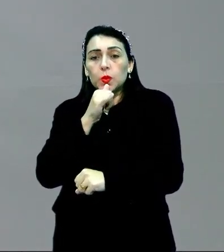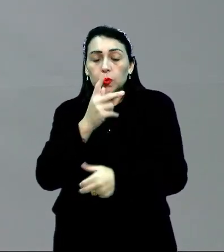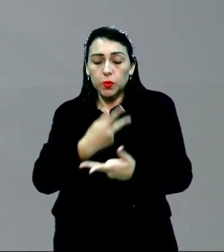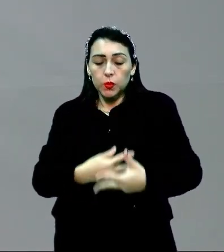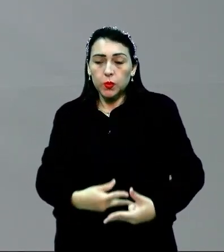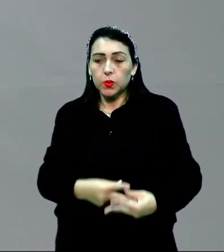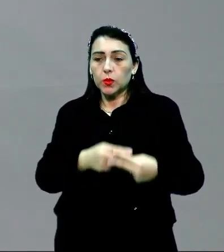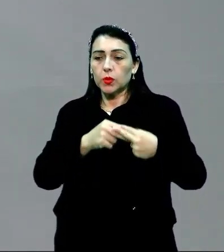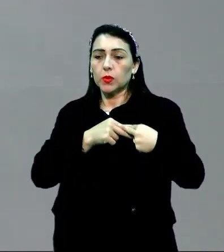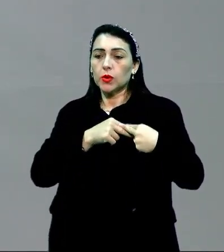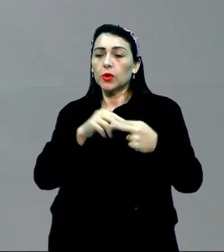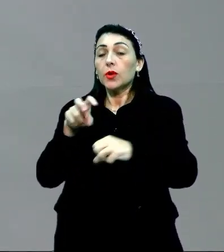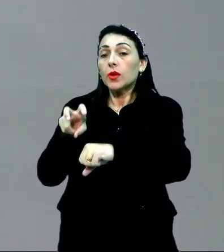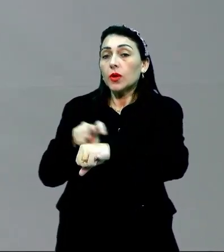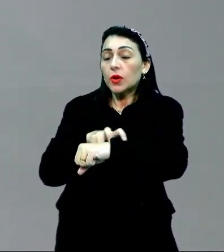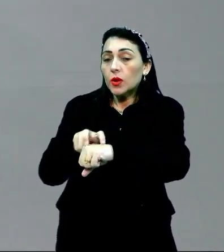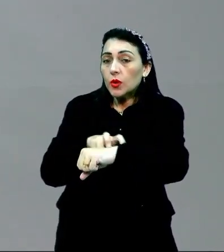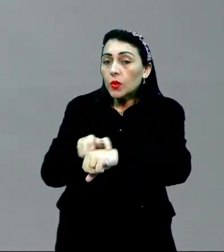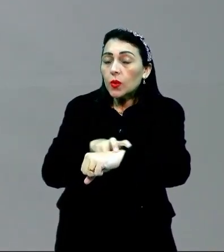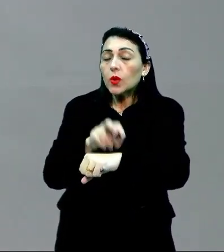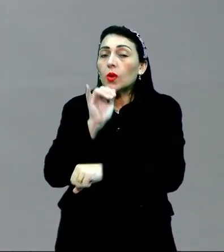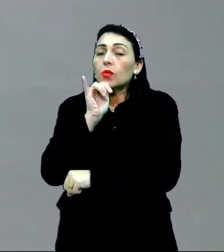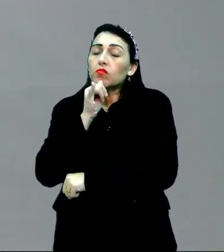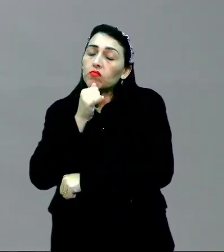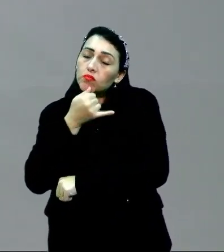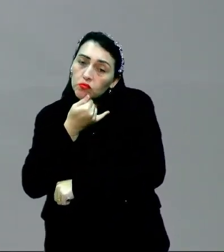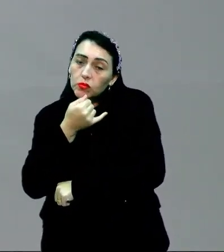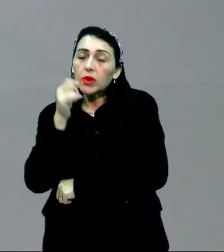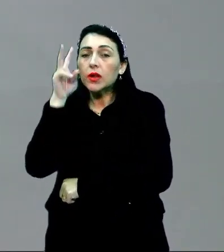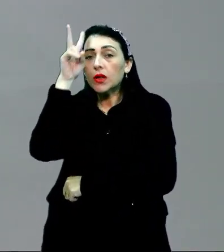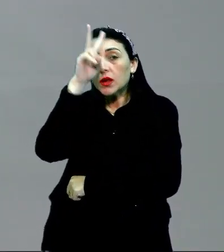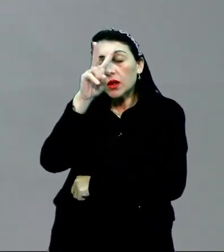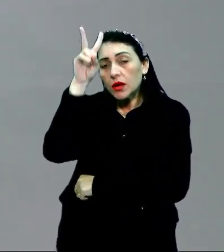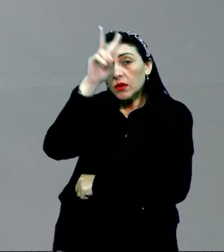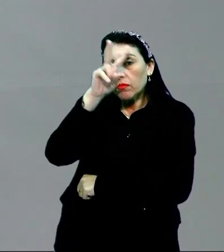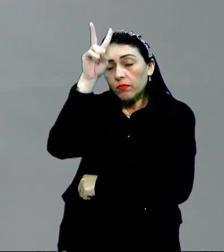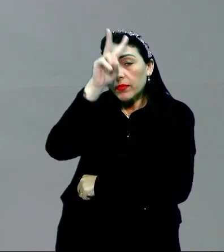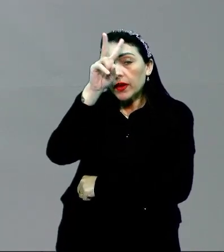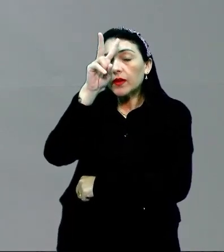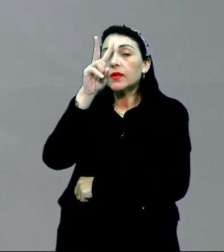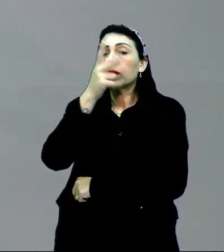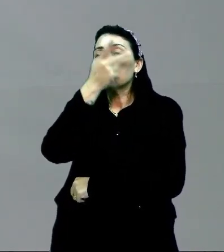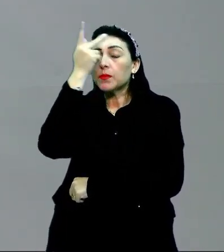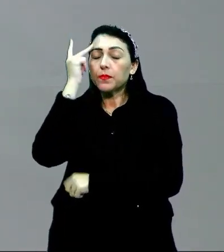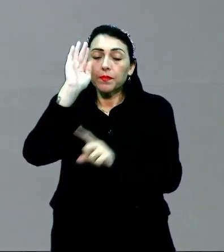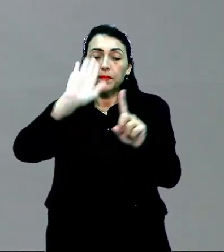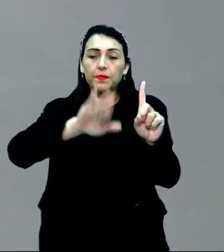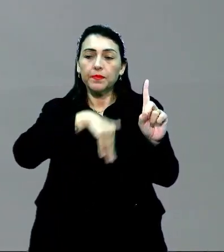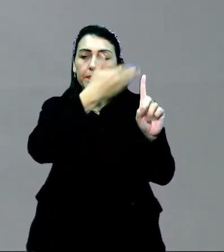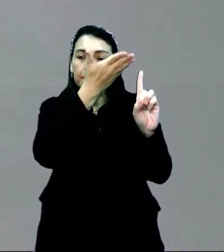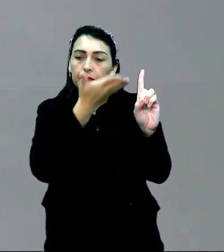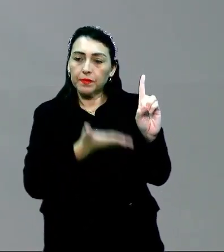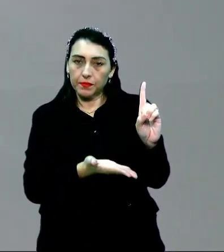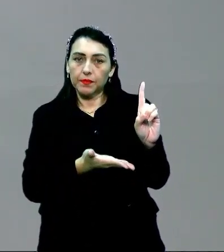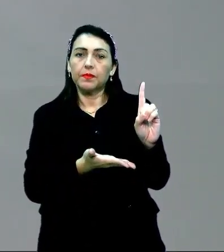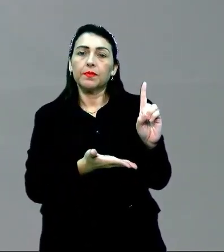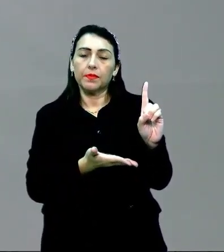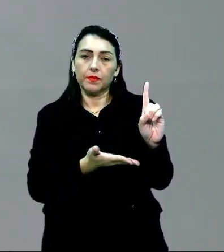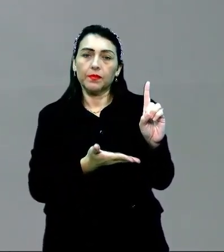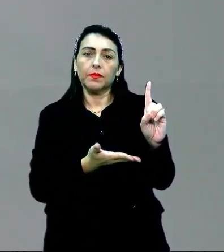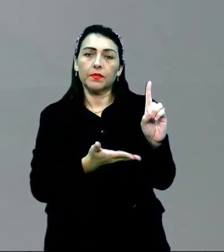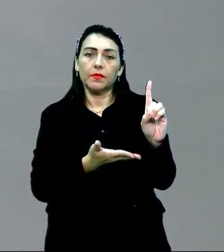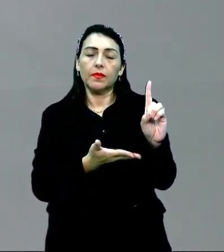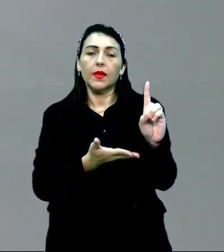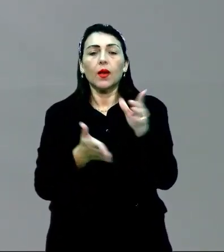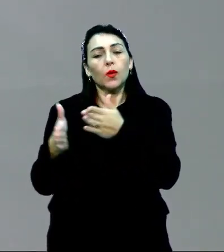tristeza de lembrar-se da pessoa né de homenageá-la né iluminar